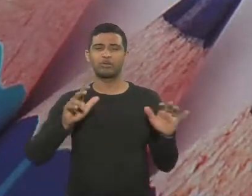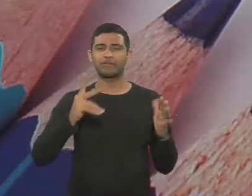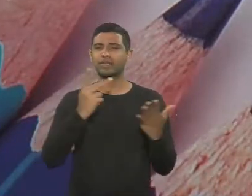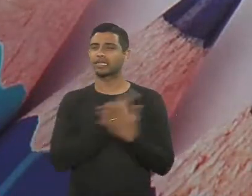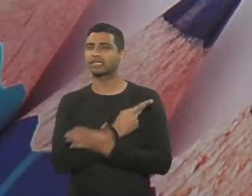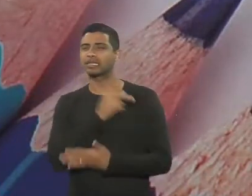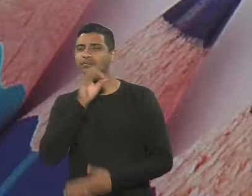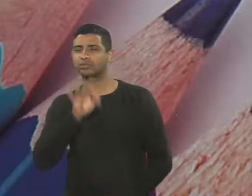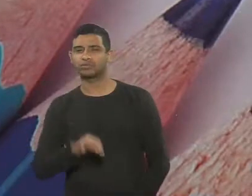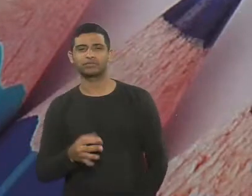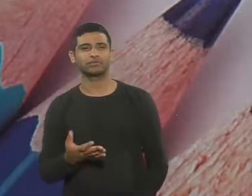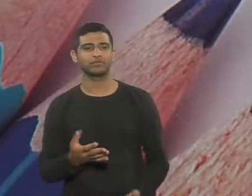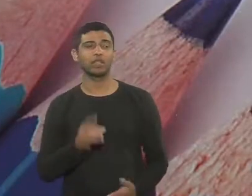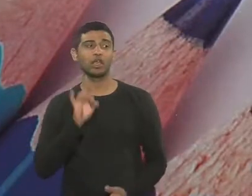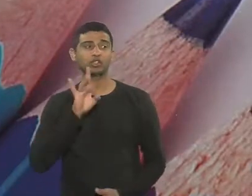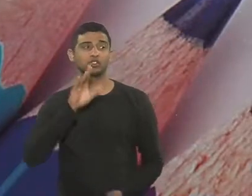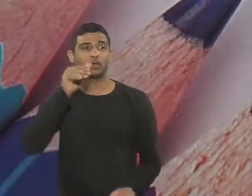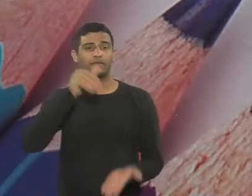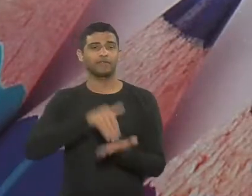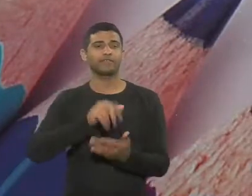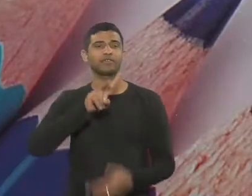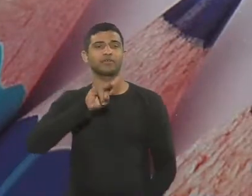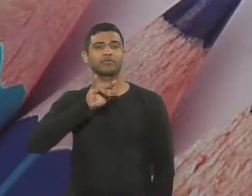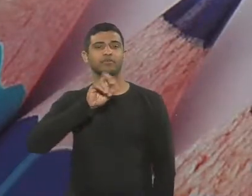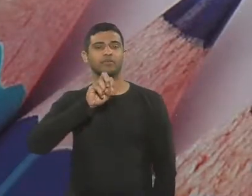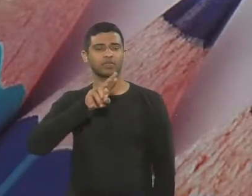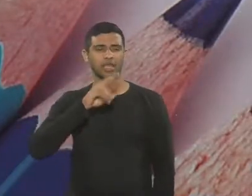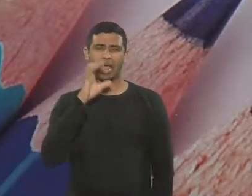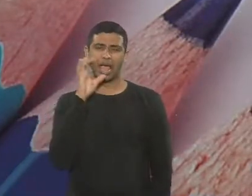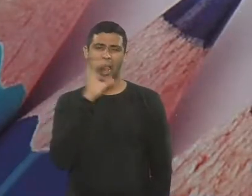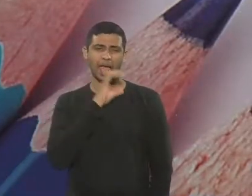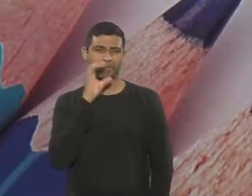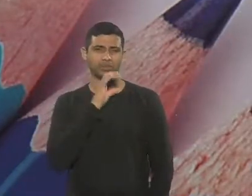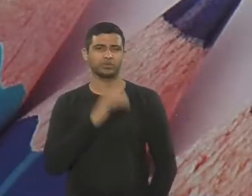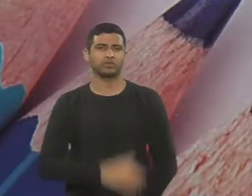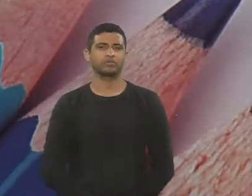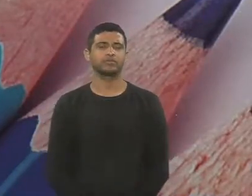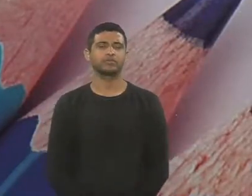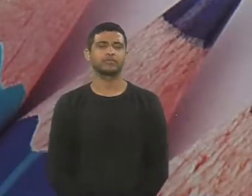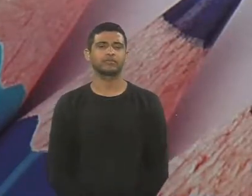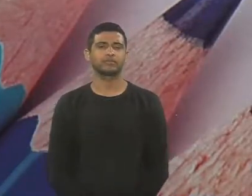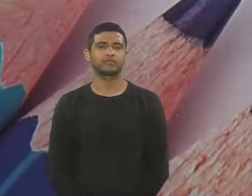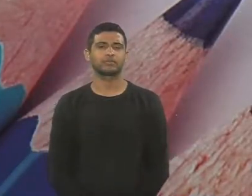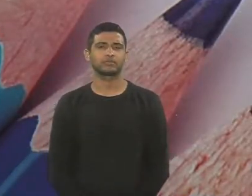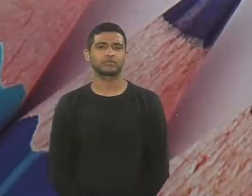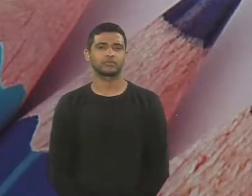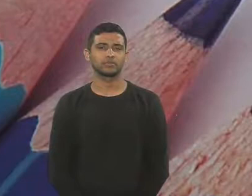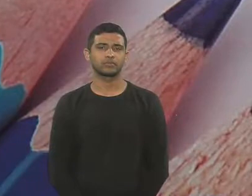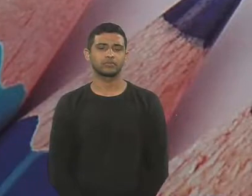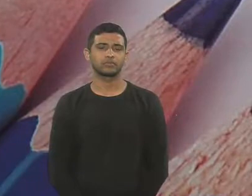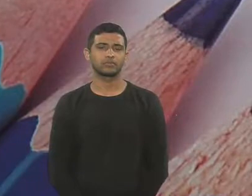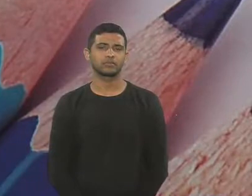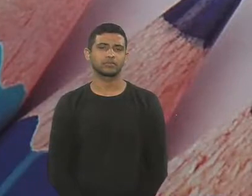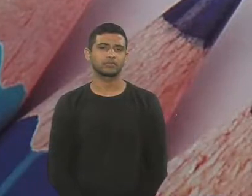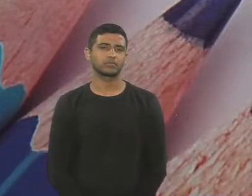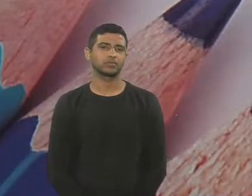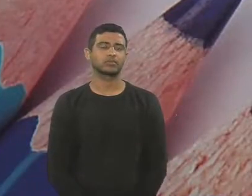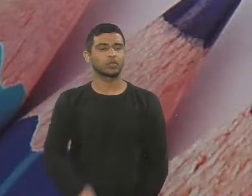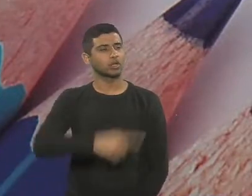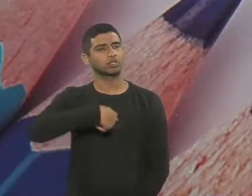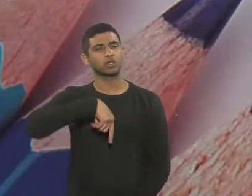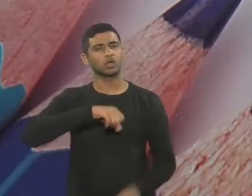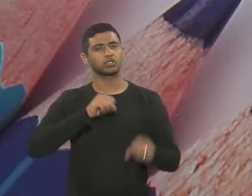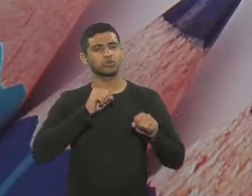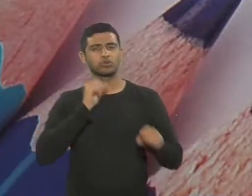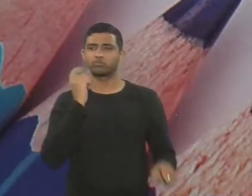é falso. Só para finalizar, Vitor, alguns elementos, rapidinho mesmo, que a gente pode, que fazem